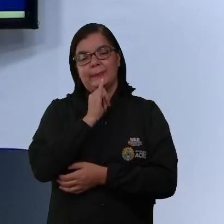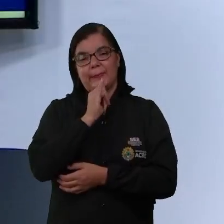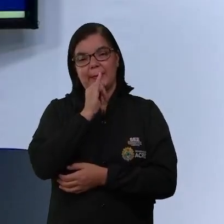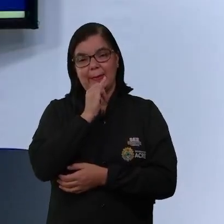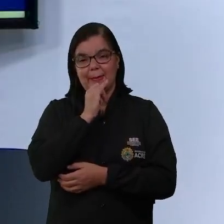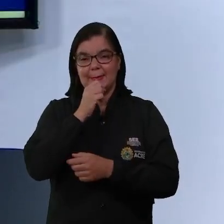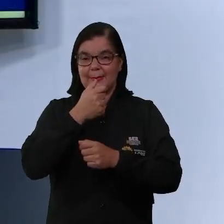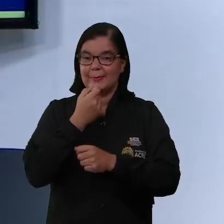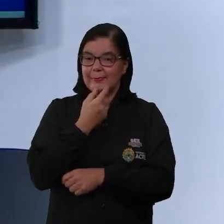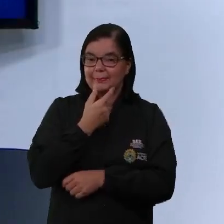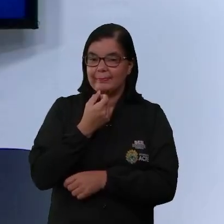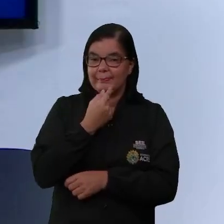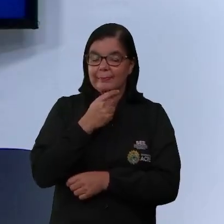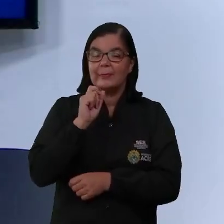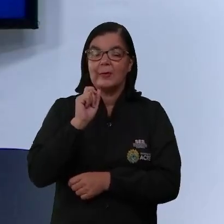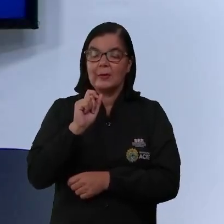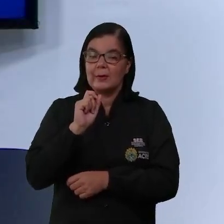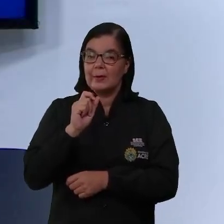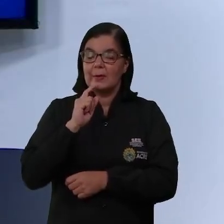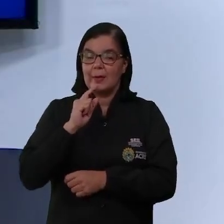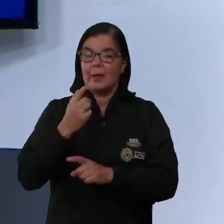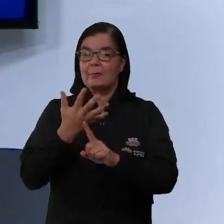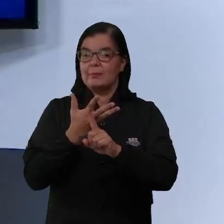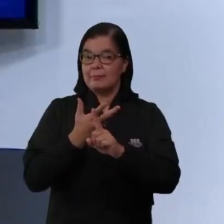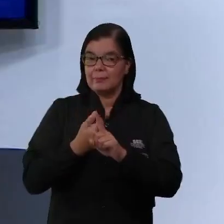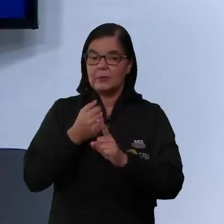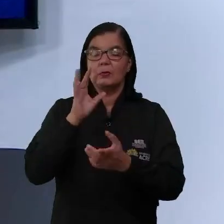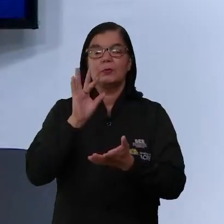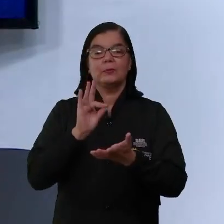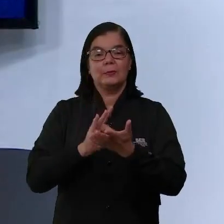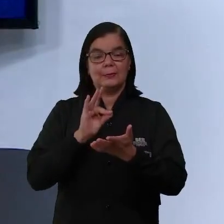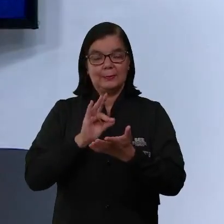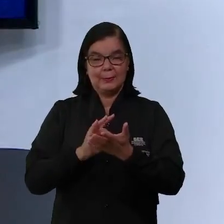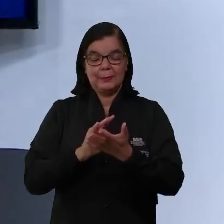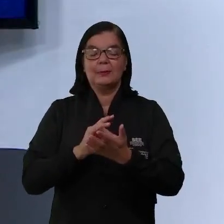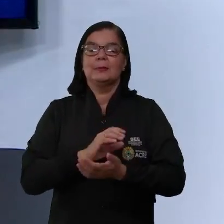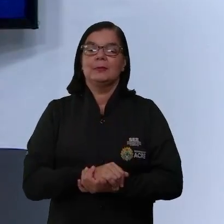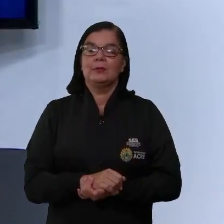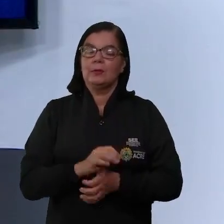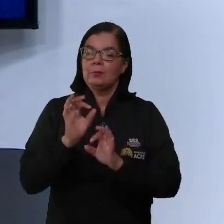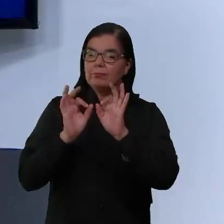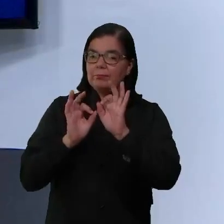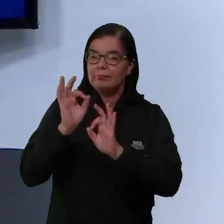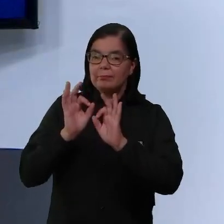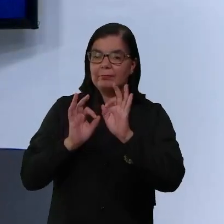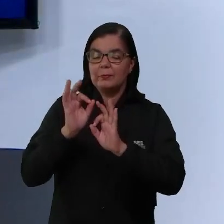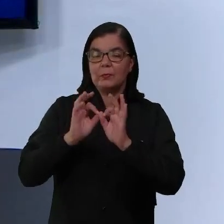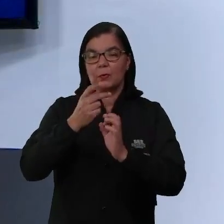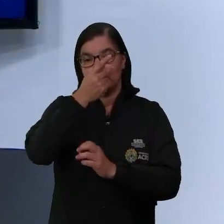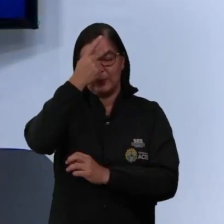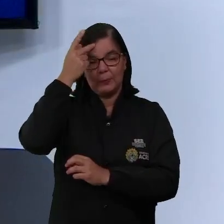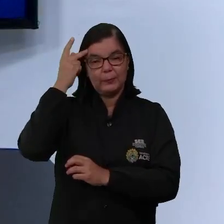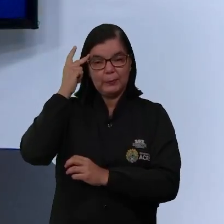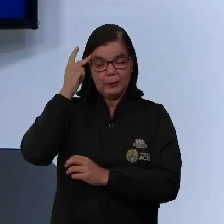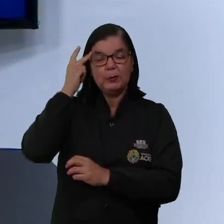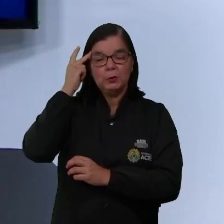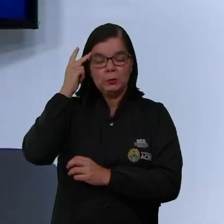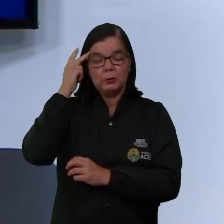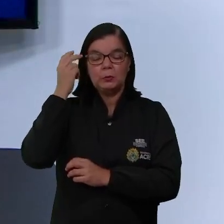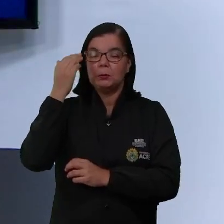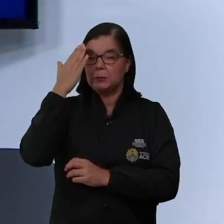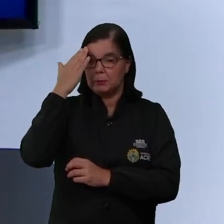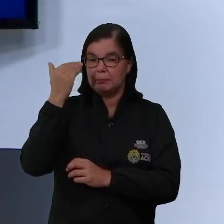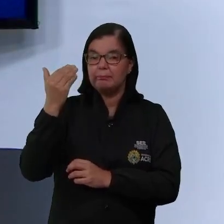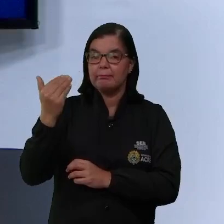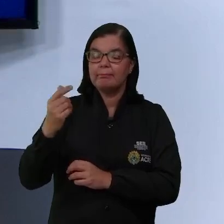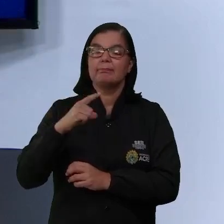de paródias, que são obras de artes verdadeiras, né, produzidas por artistas renomados